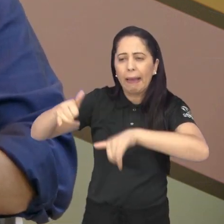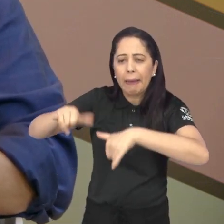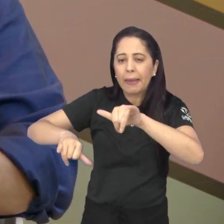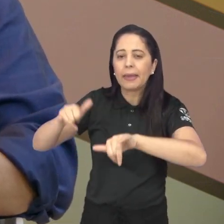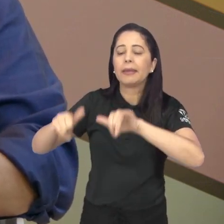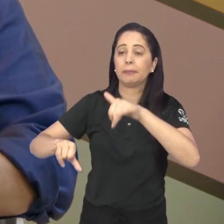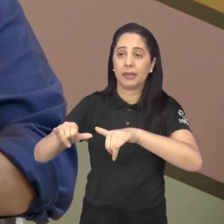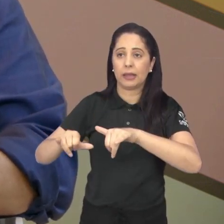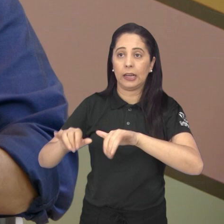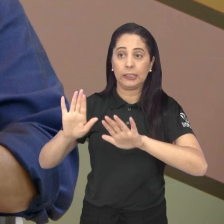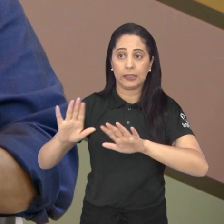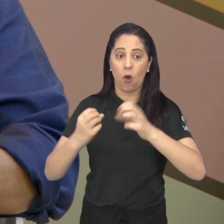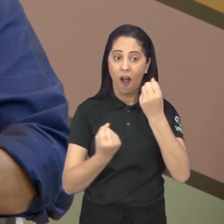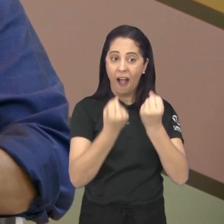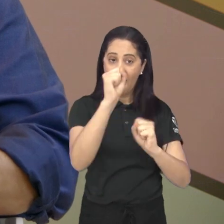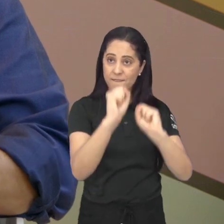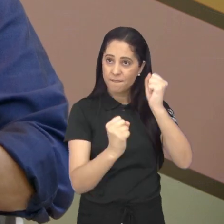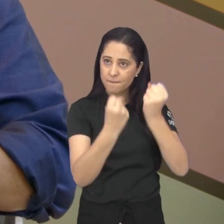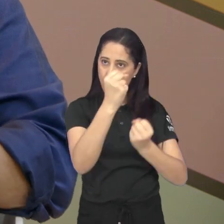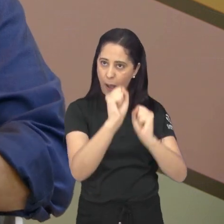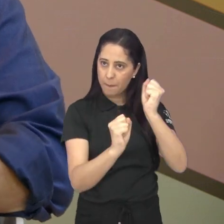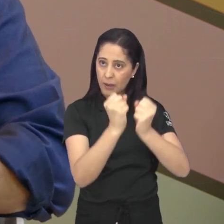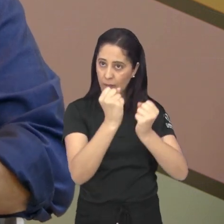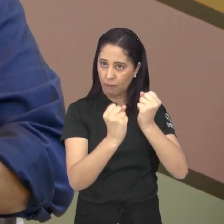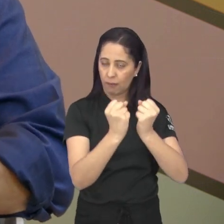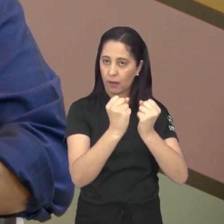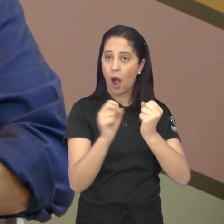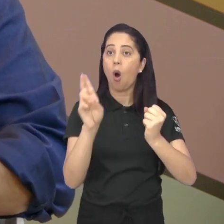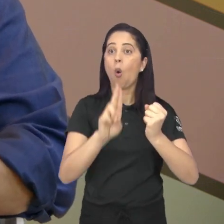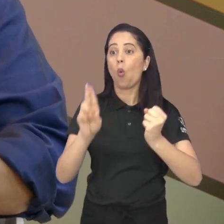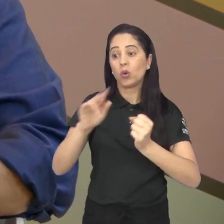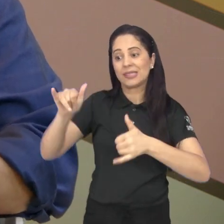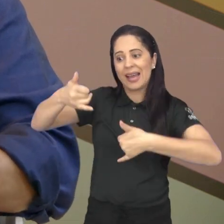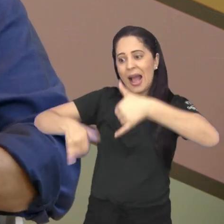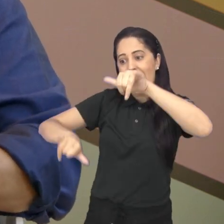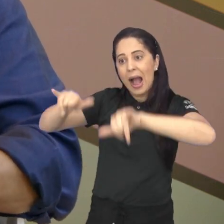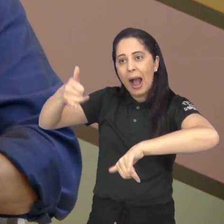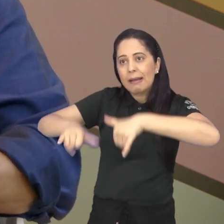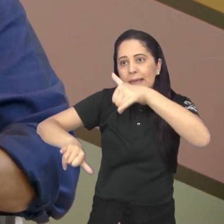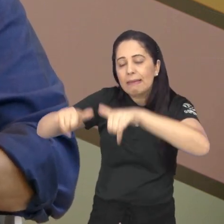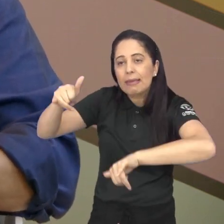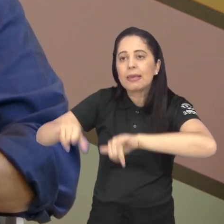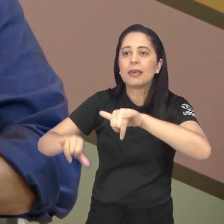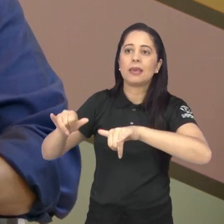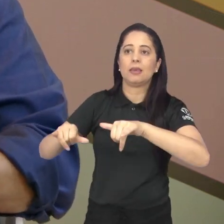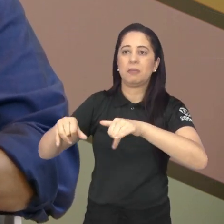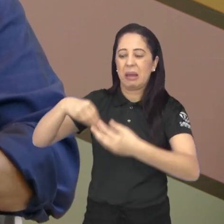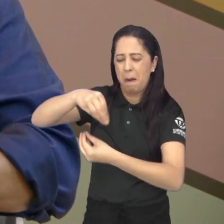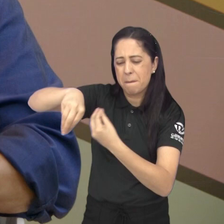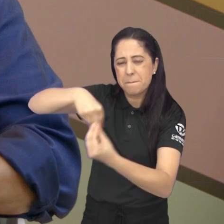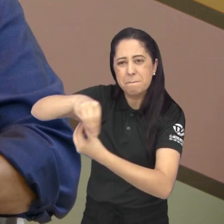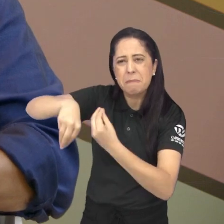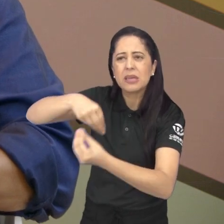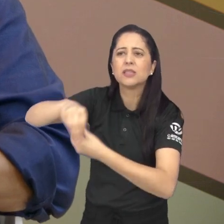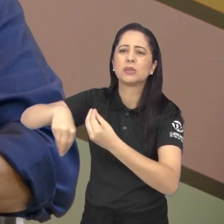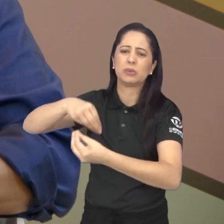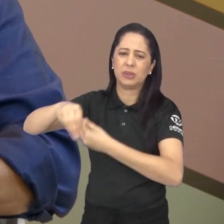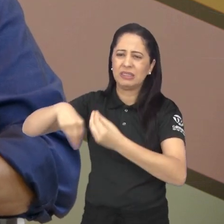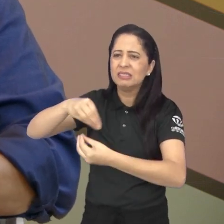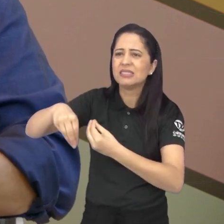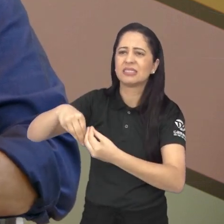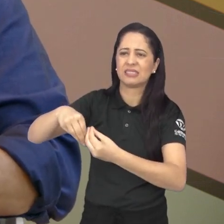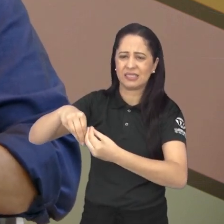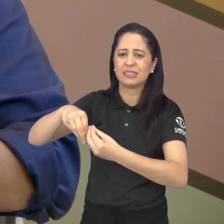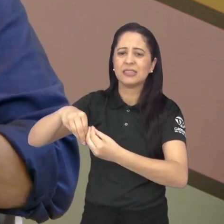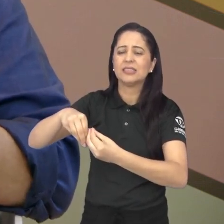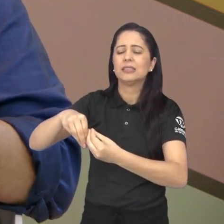a indústria alimentícia, ela usa alguns produtos químicos, né, como conservantes, estabilizantes, aromatizantes,